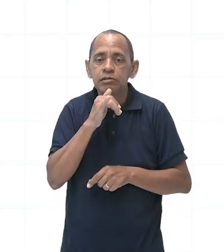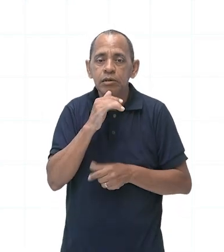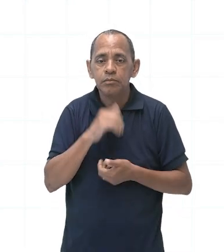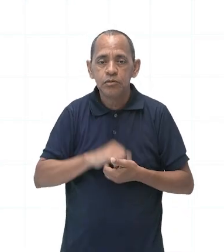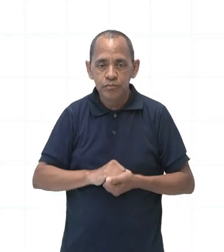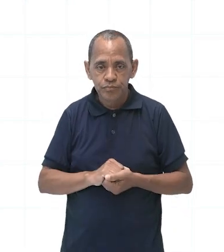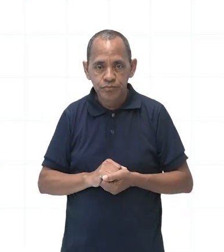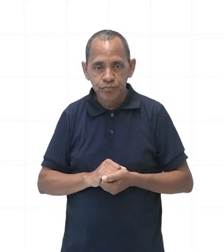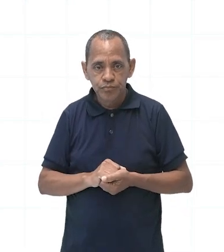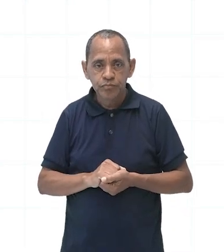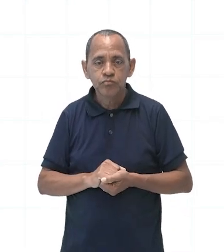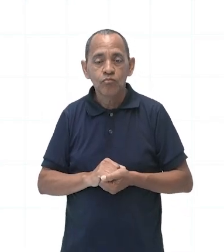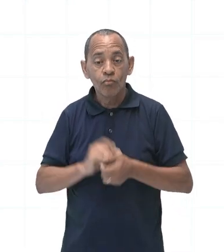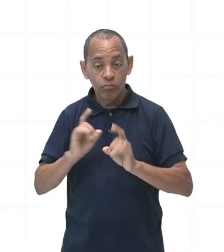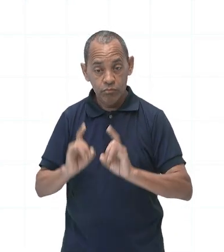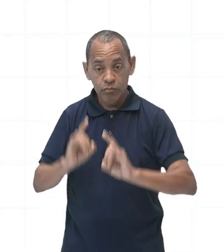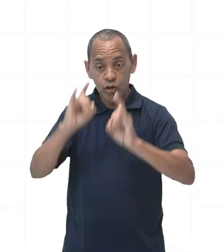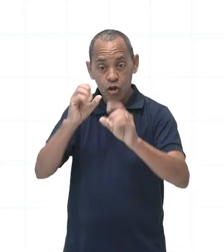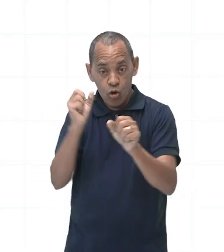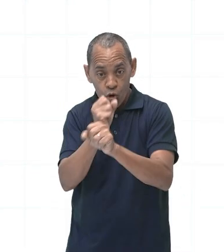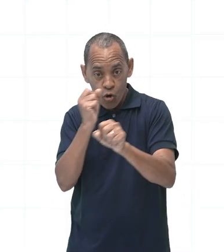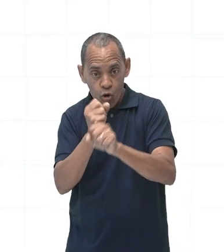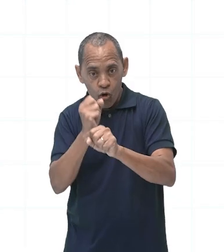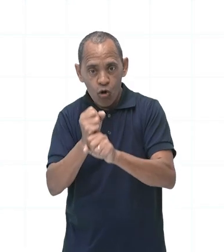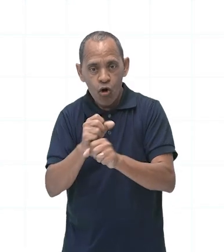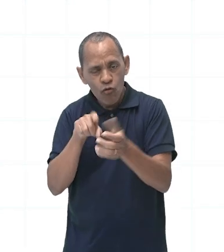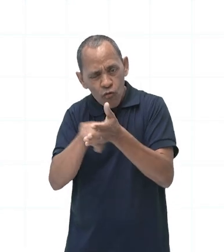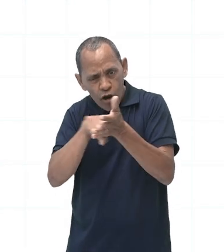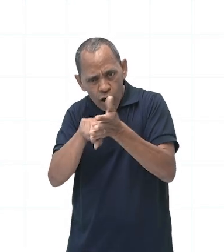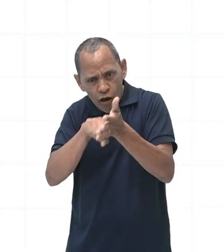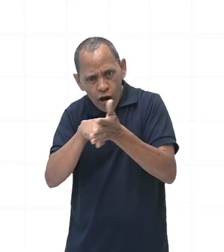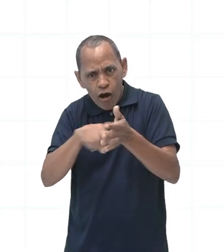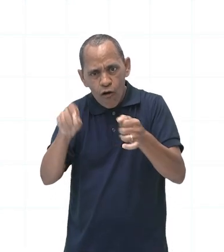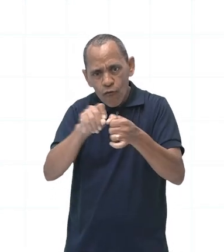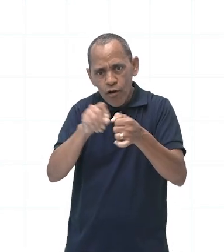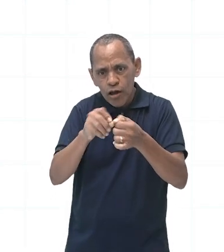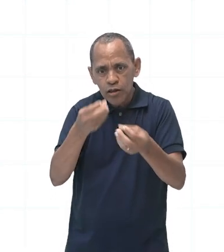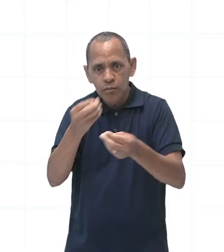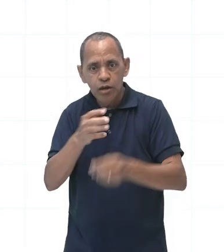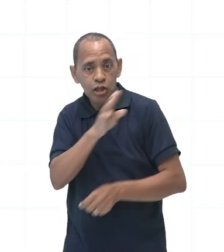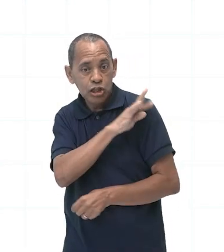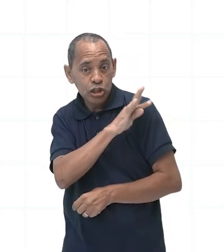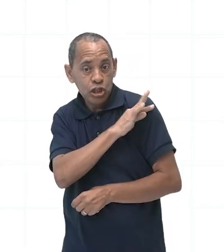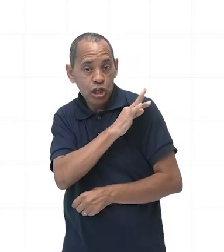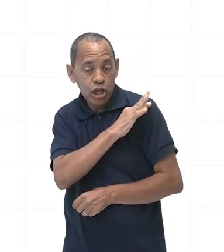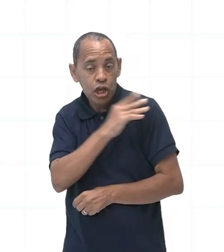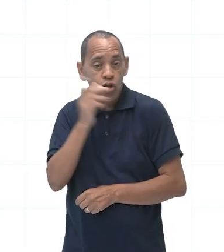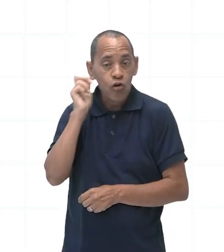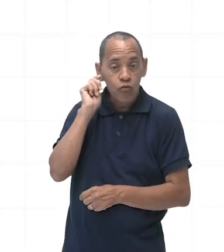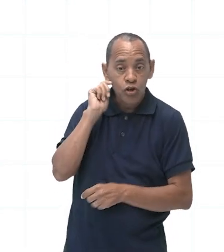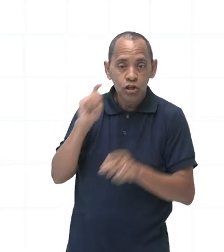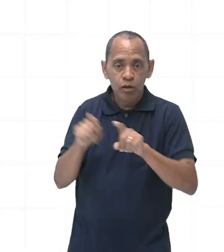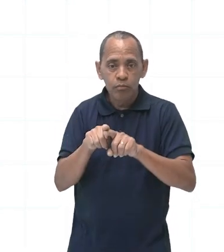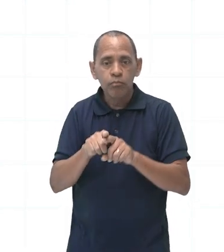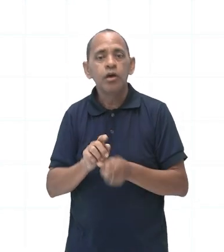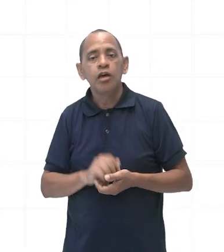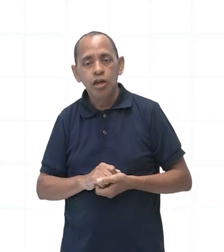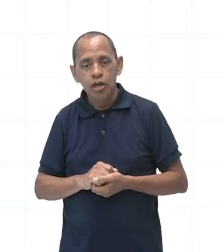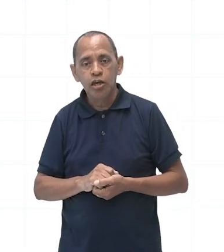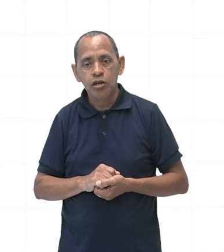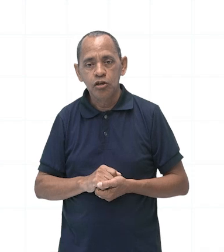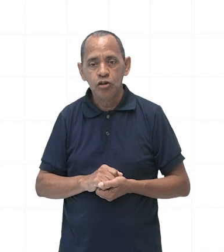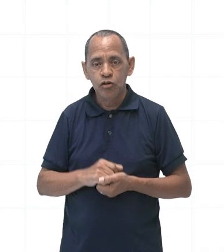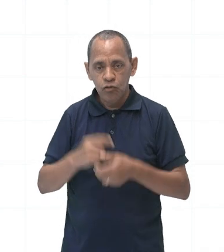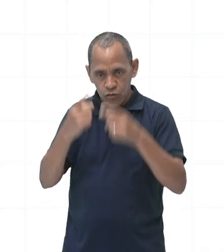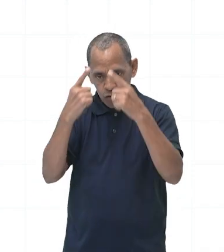orações ele é suprimido. Por exemplo, edifícios são construídos, investigações foram feitas,